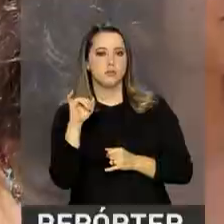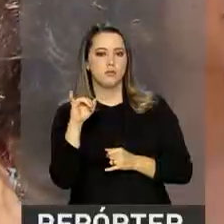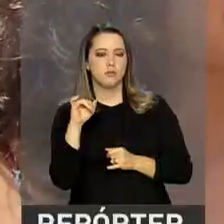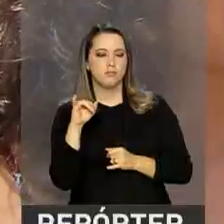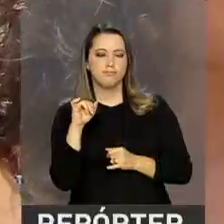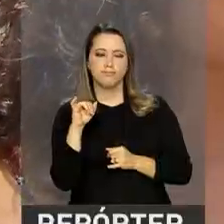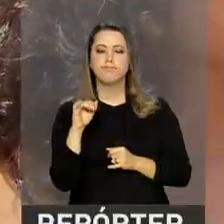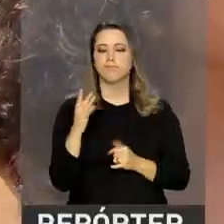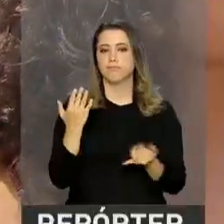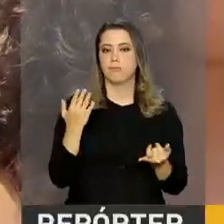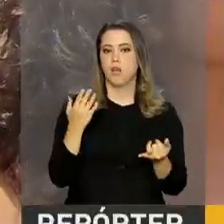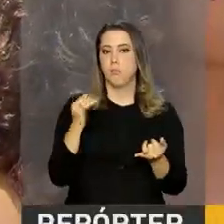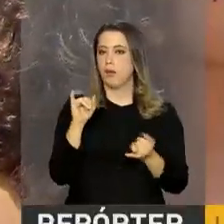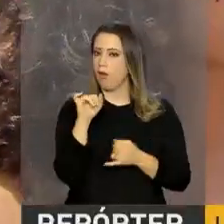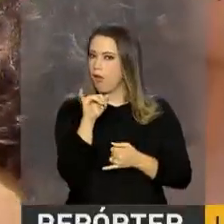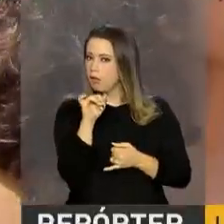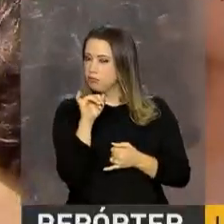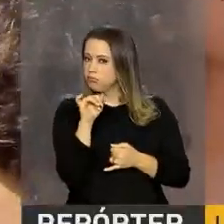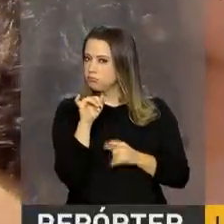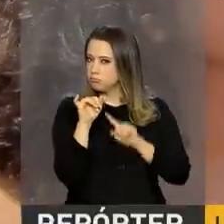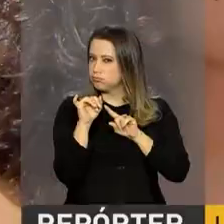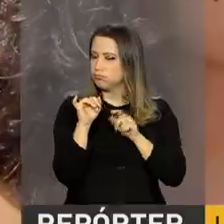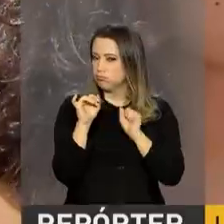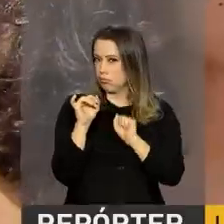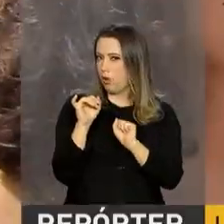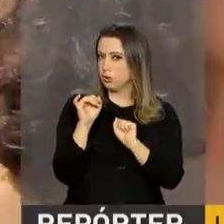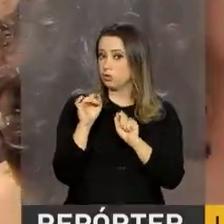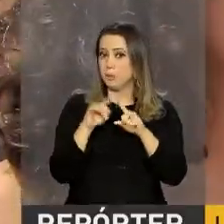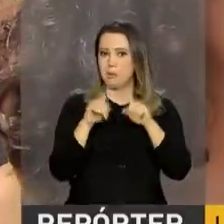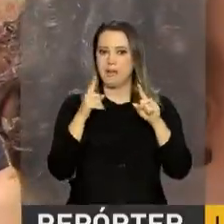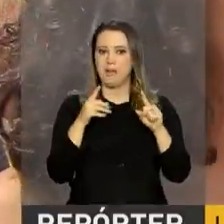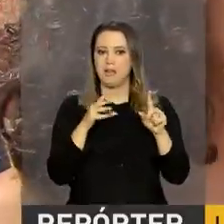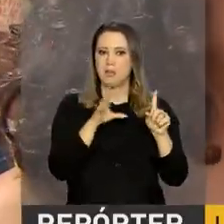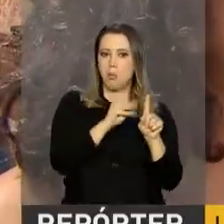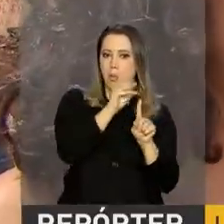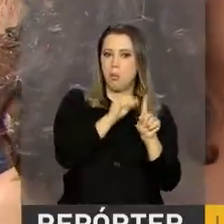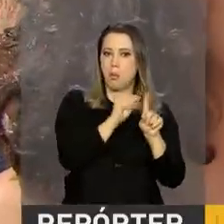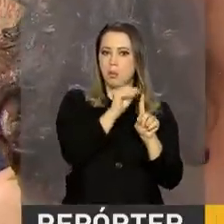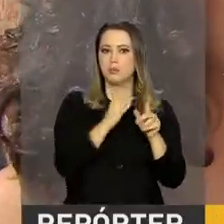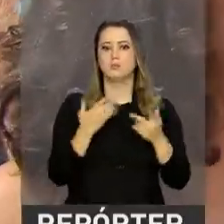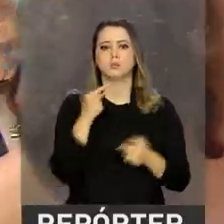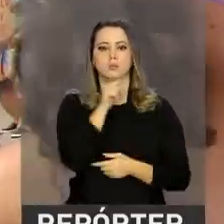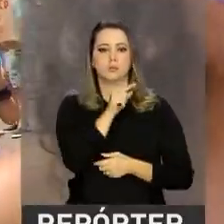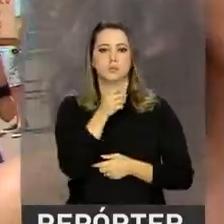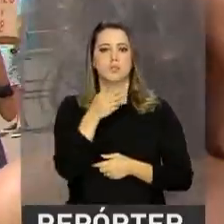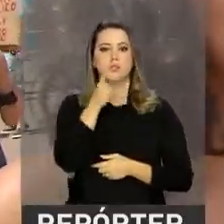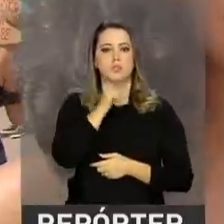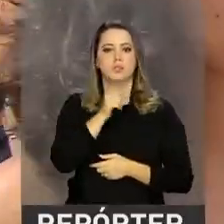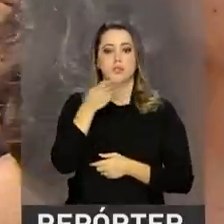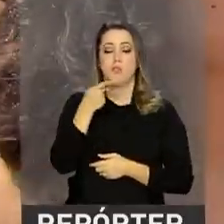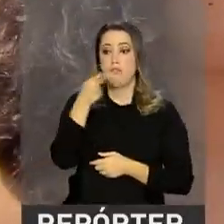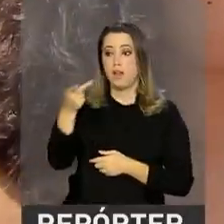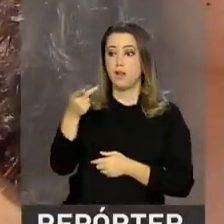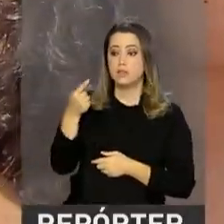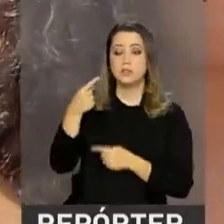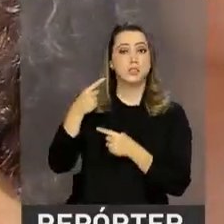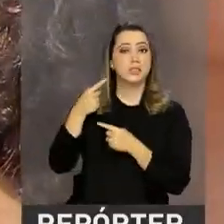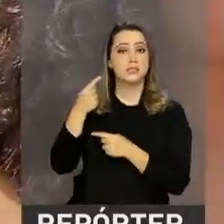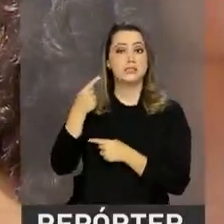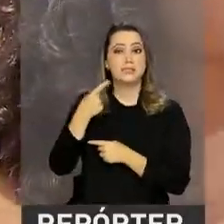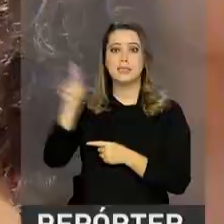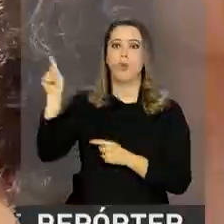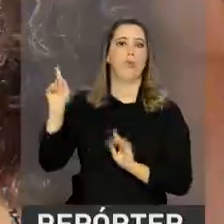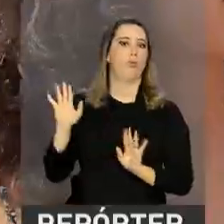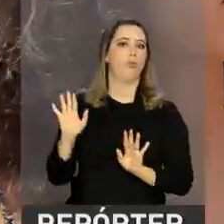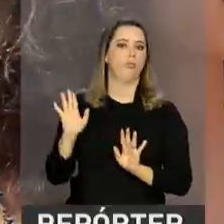paquera. Tem um limite bem claro, que é o consentimento, que se eu falar não, você tem que respeitar. Que o assédio é o que